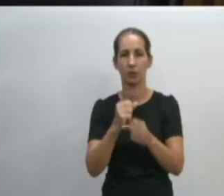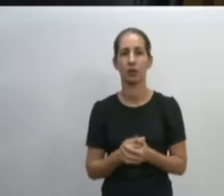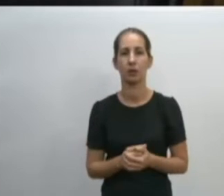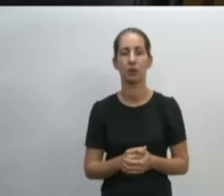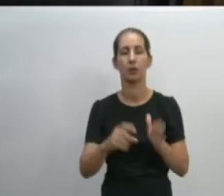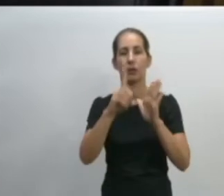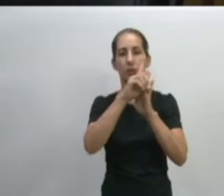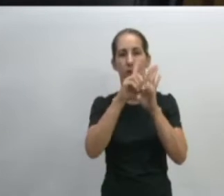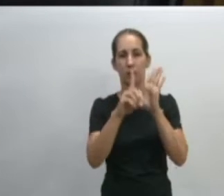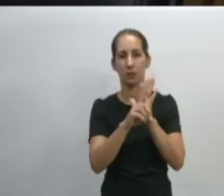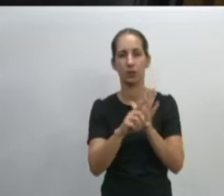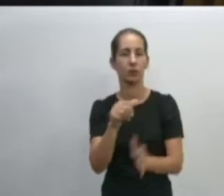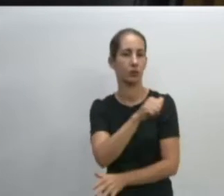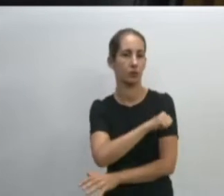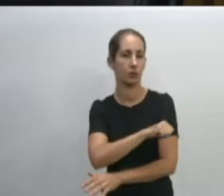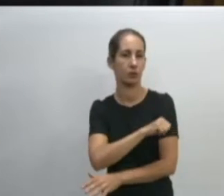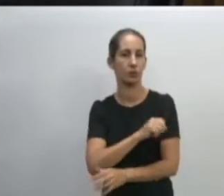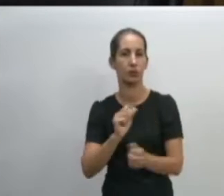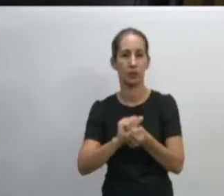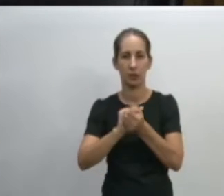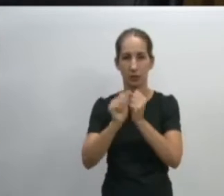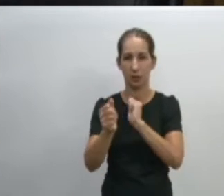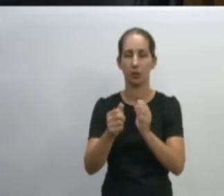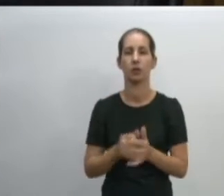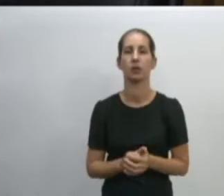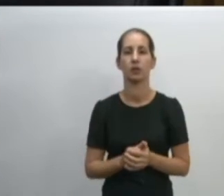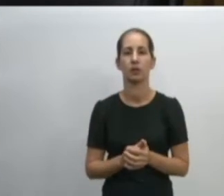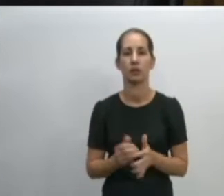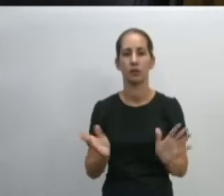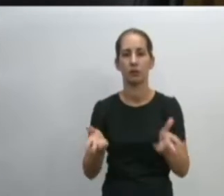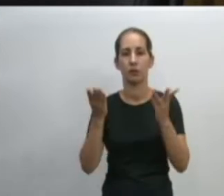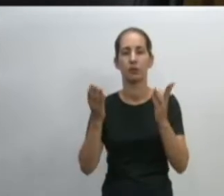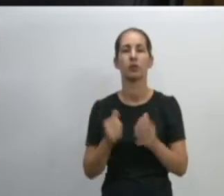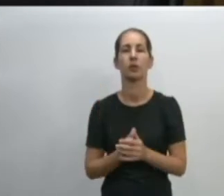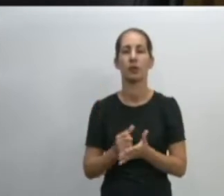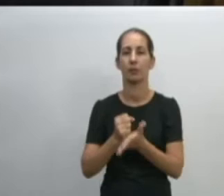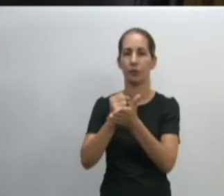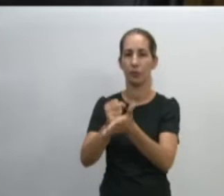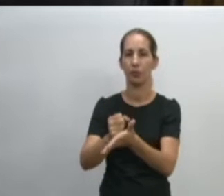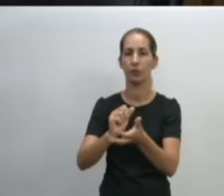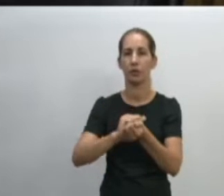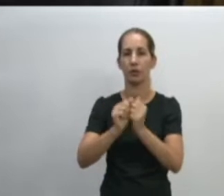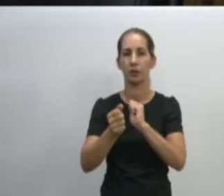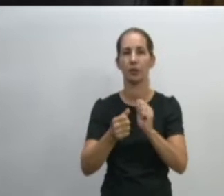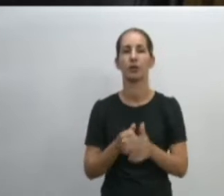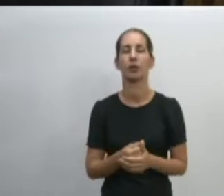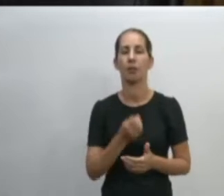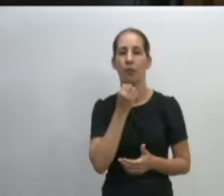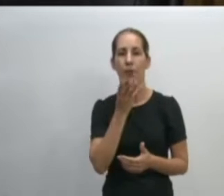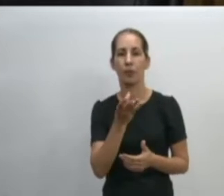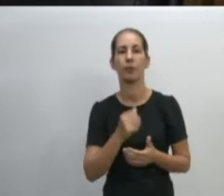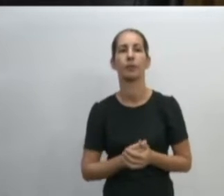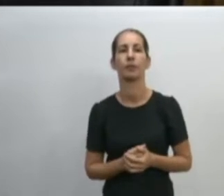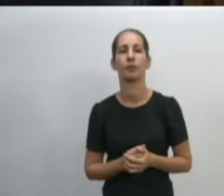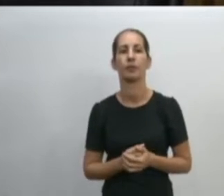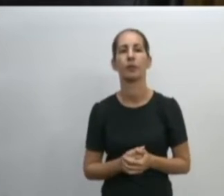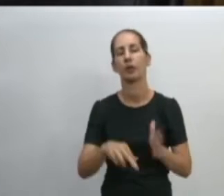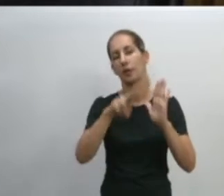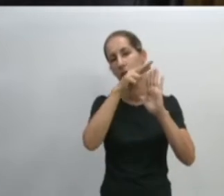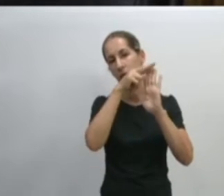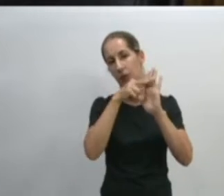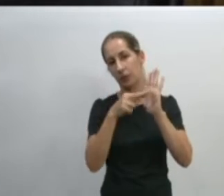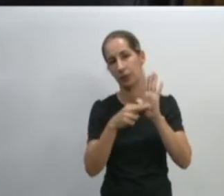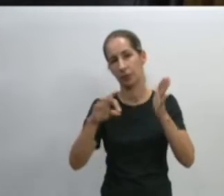aos direitos do estudante atleta, visando valorizar e beneficiar atletas de alto rendimento que estejam